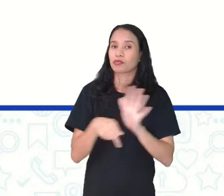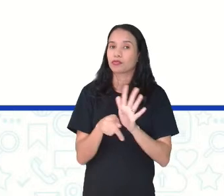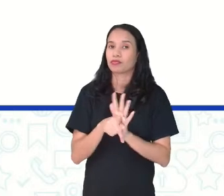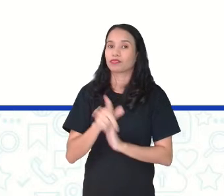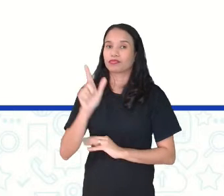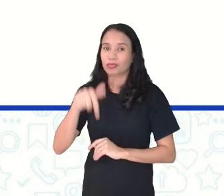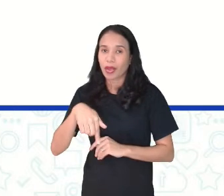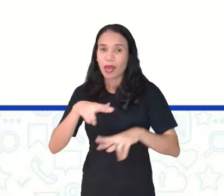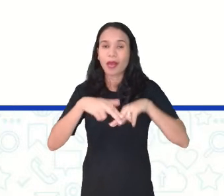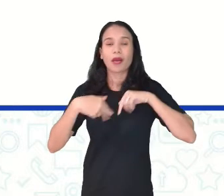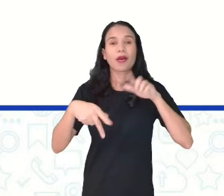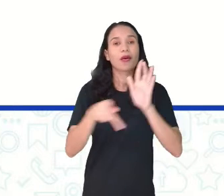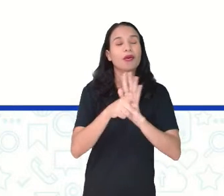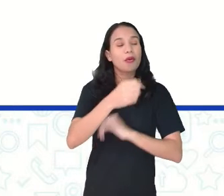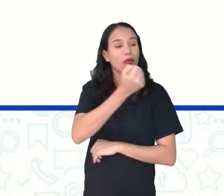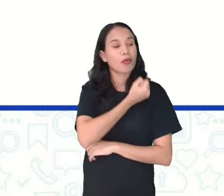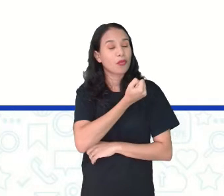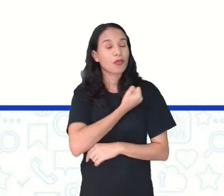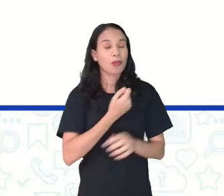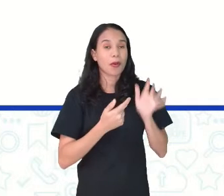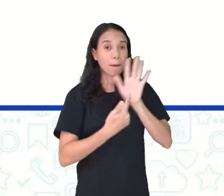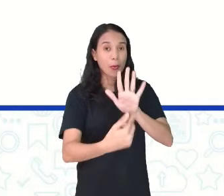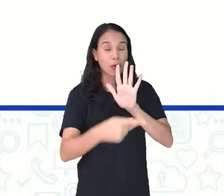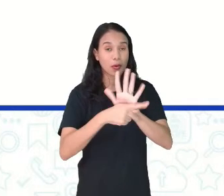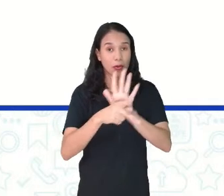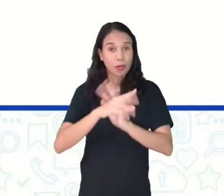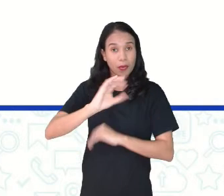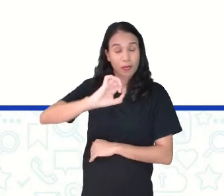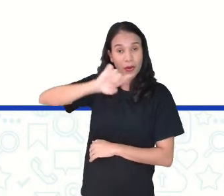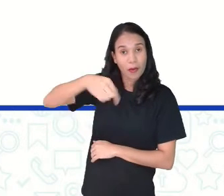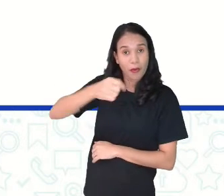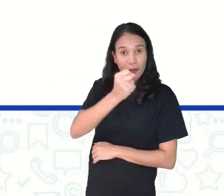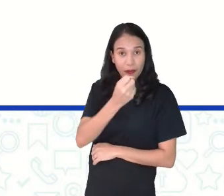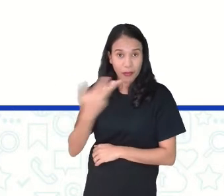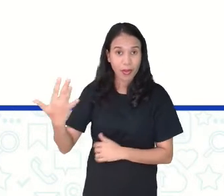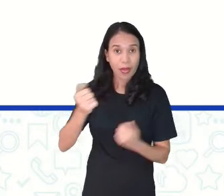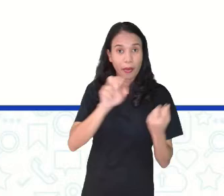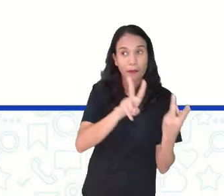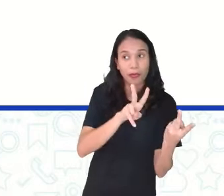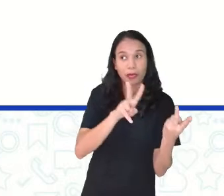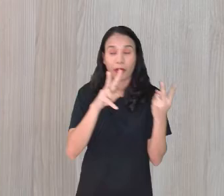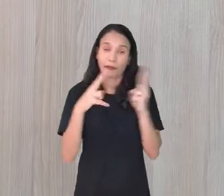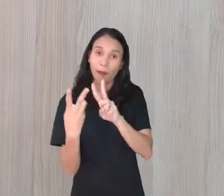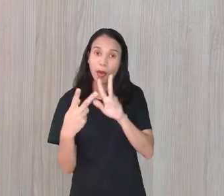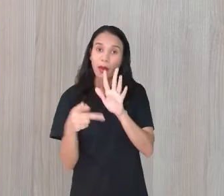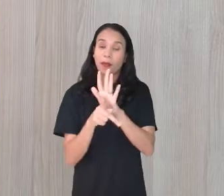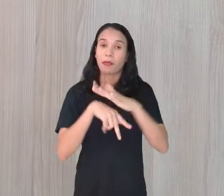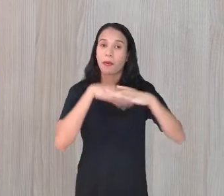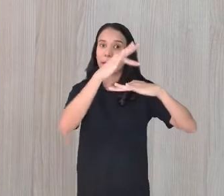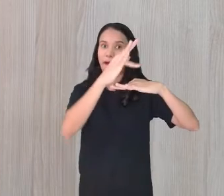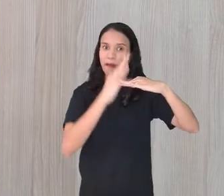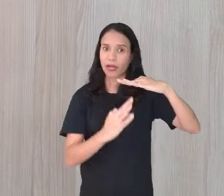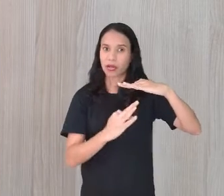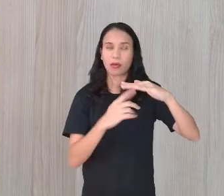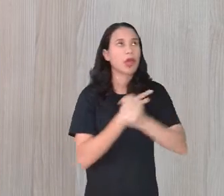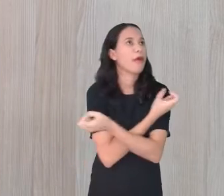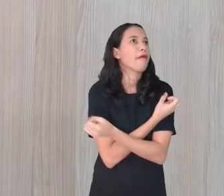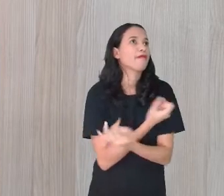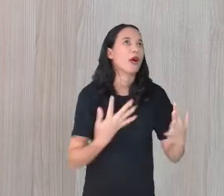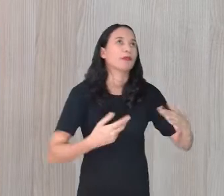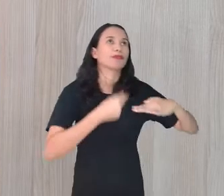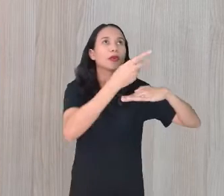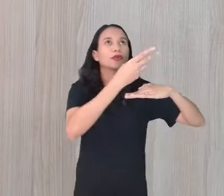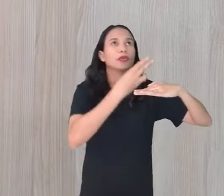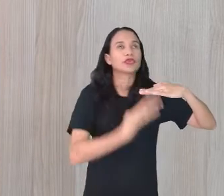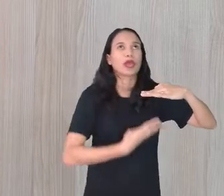Esse número racional aí, se você for vê-lo na forma decimal, ele é único. Mas na forma fracionária ele vai ter lá 2 terços, ele vai